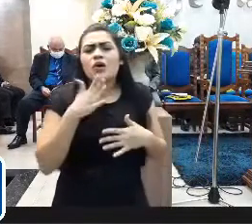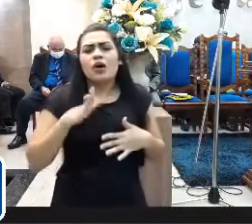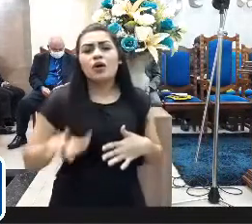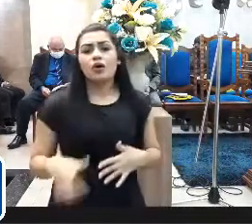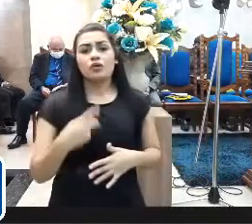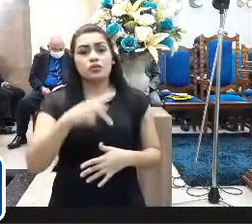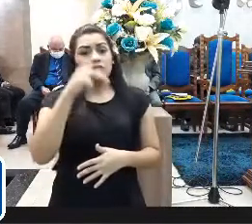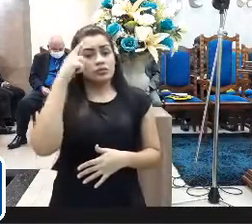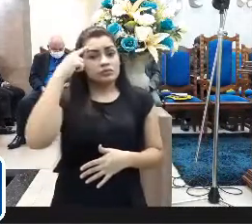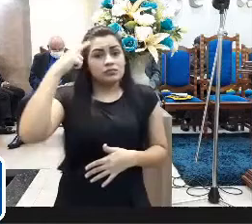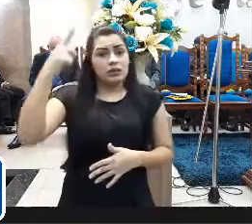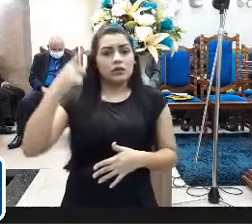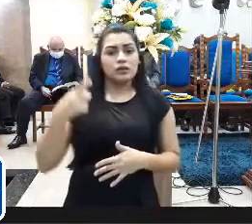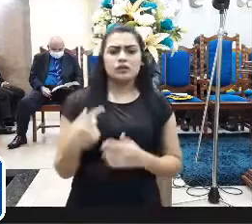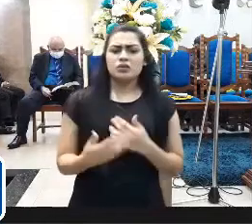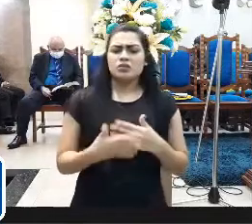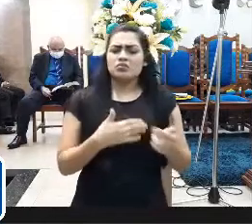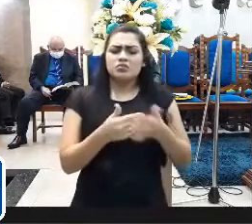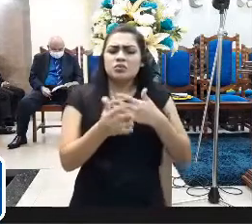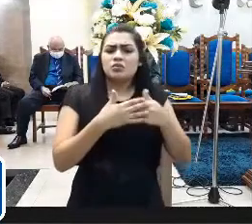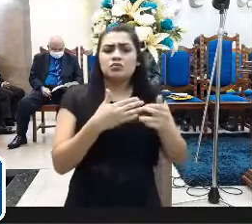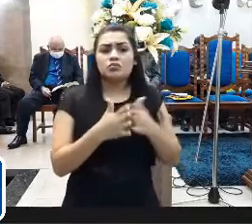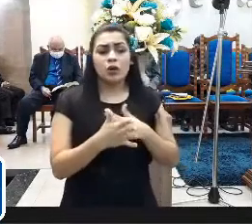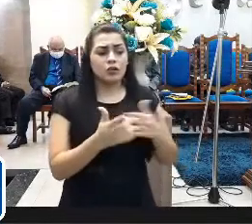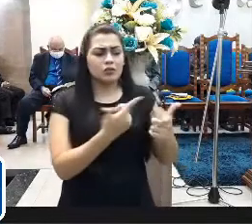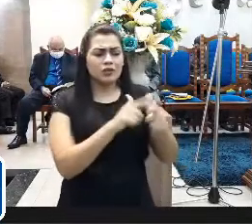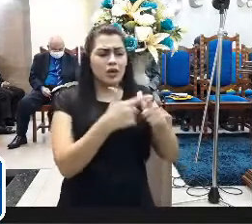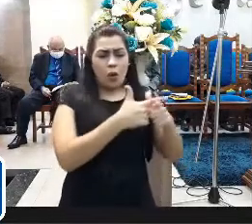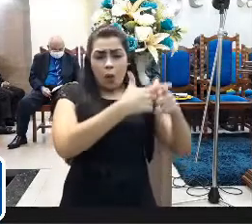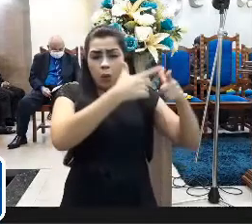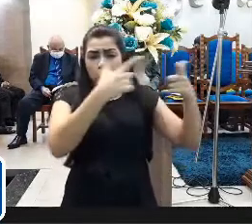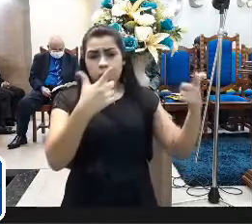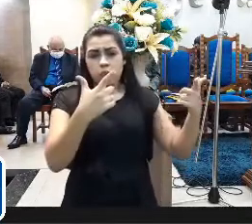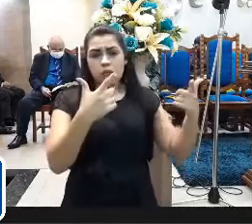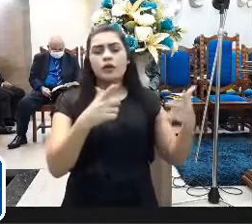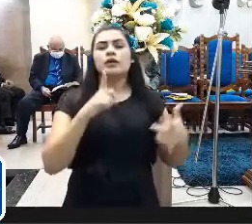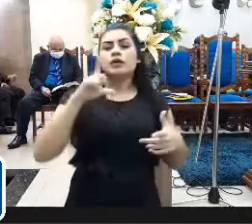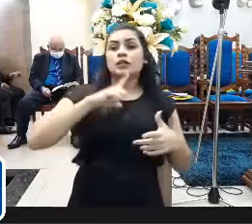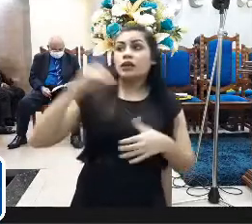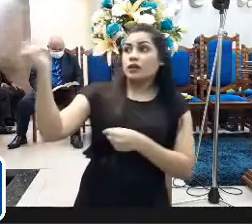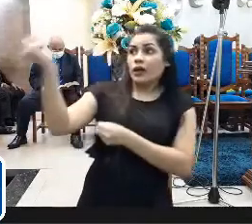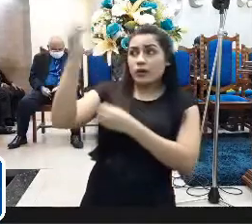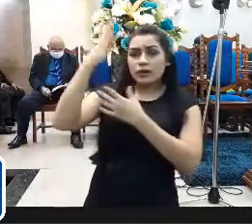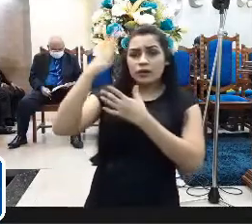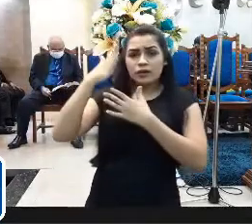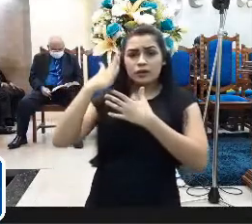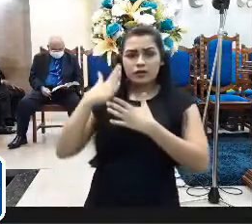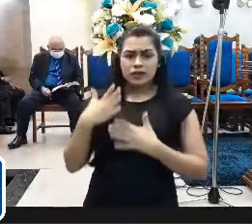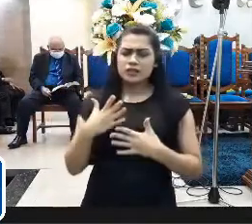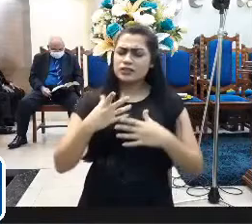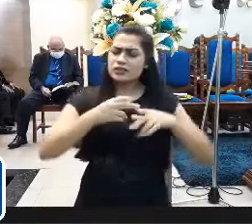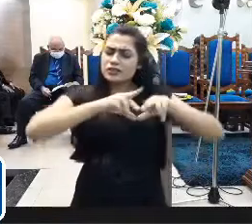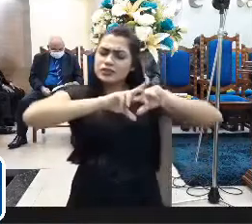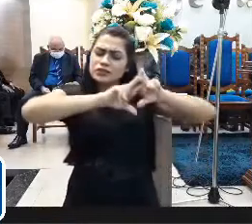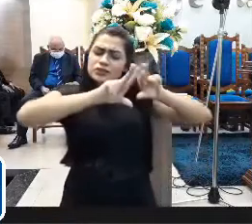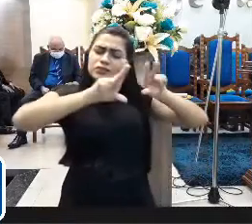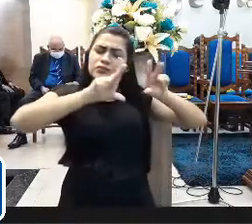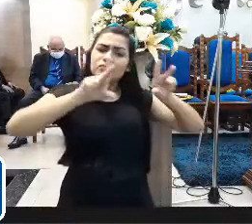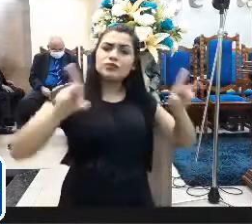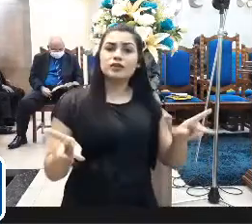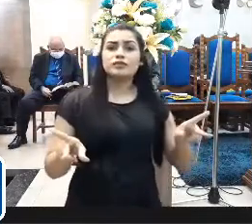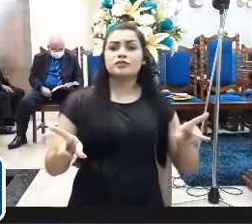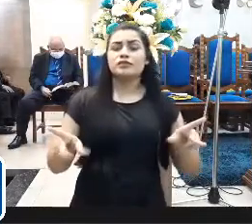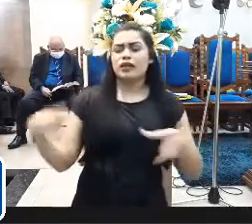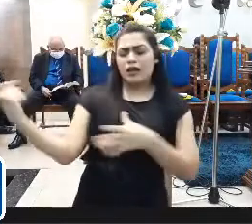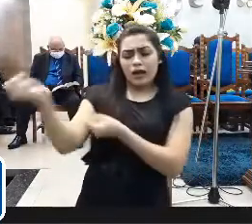a cor da sua prova, não importa a dificuldade. Tem graça. Ela é multiforme, ela é colorida, ela tem